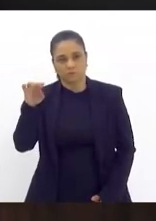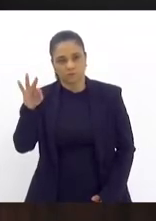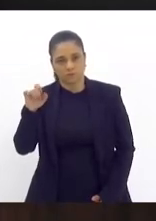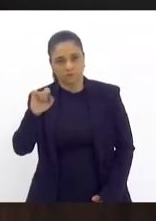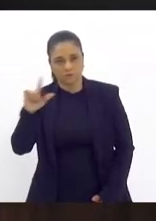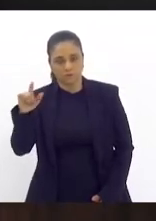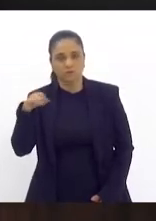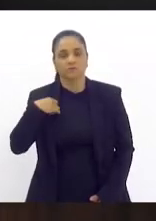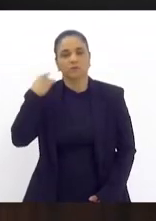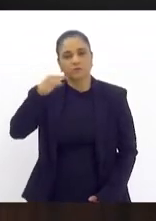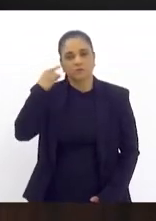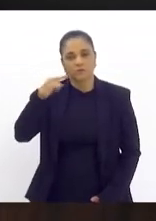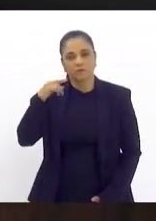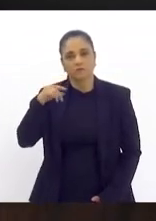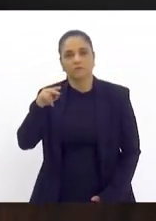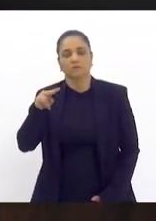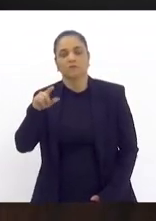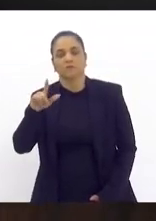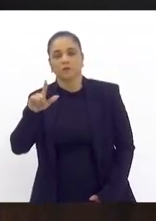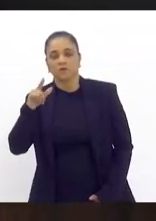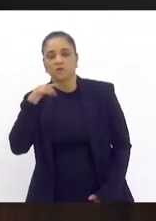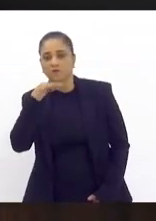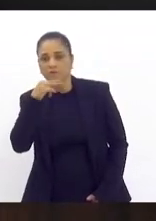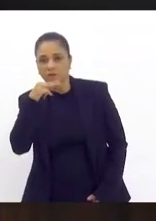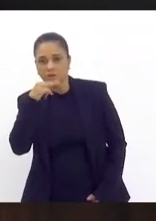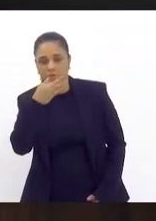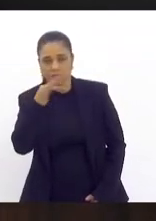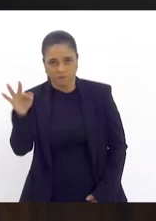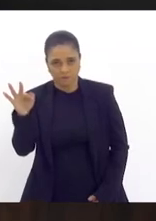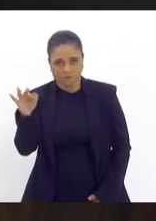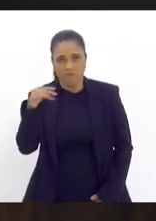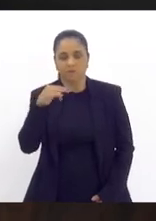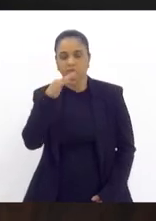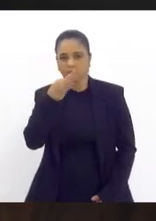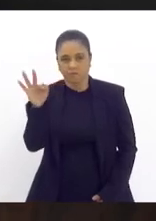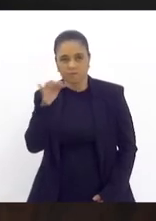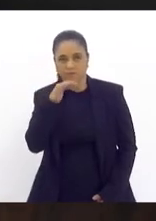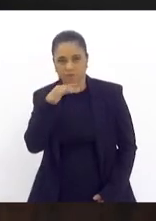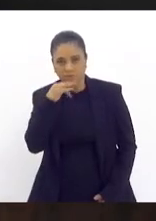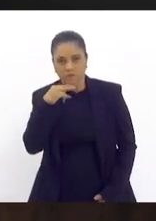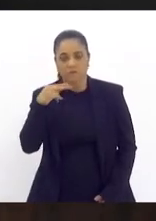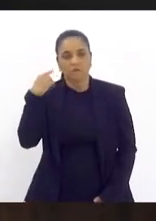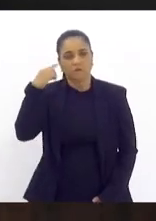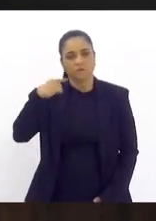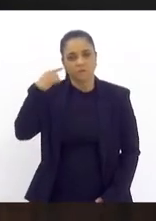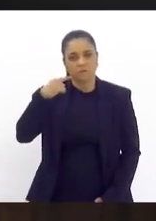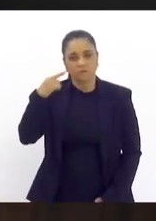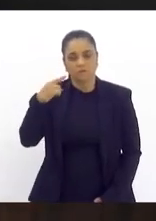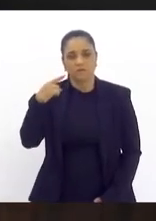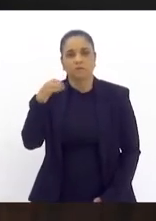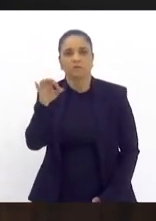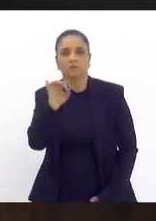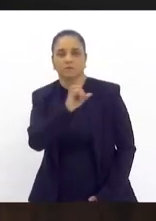Jair Bittencourt. Deputado Jorge Felipe Neto. Deputada Marta Rocha.